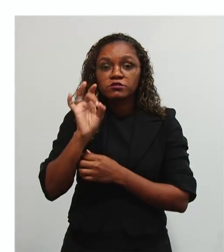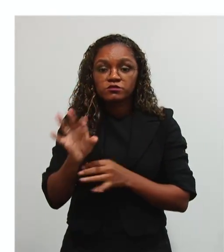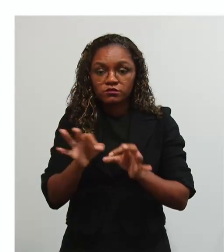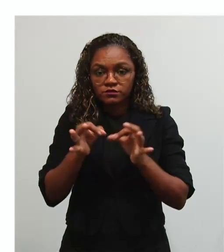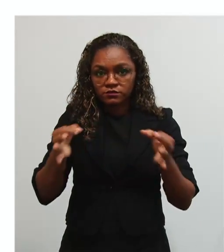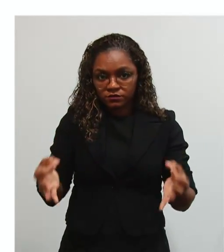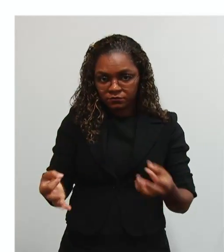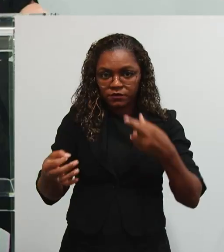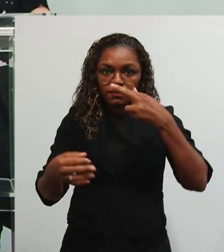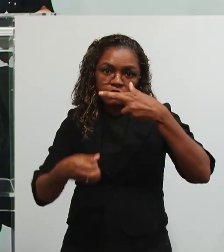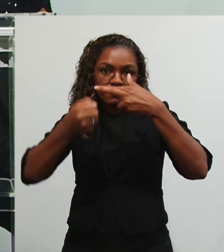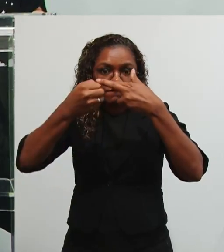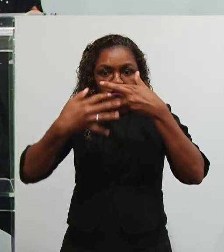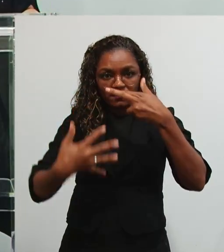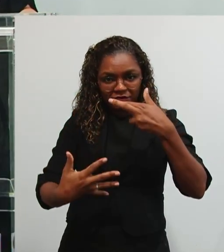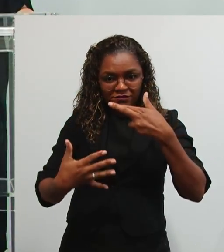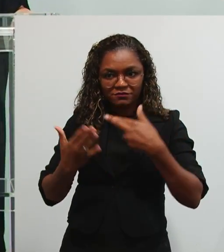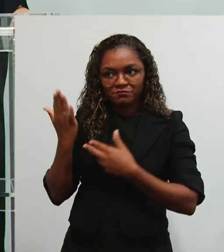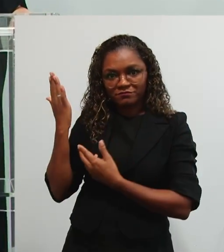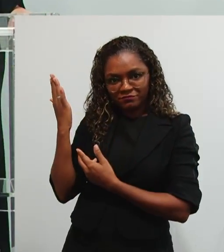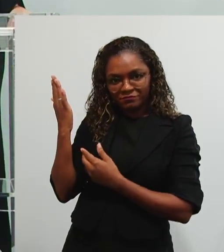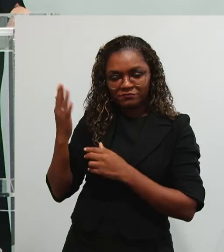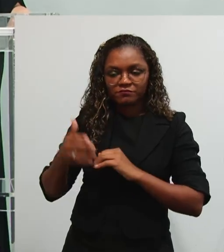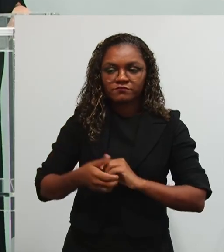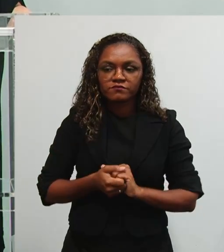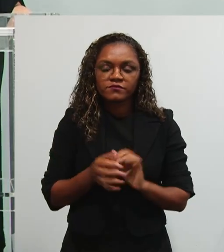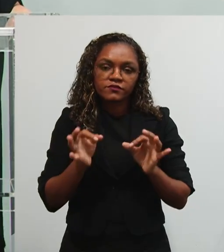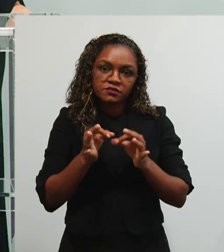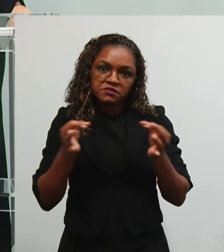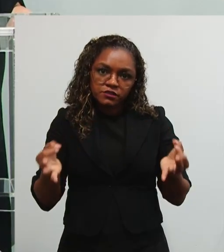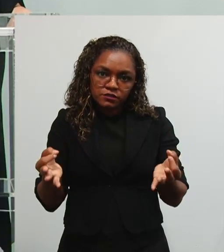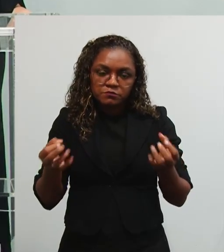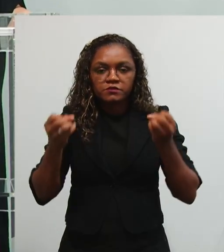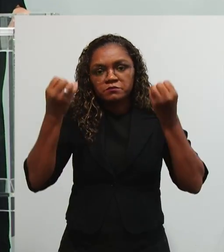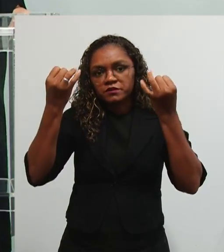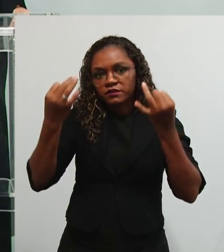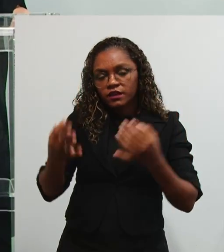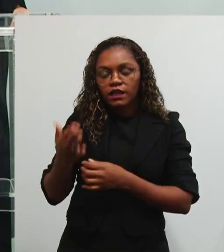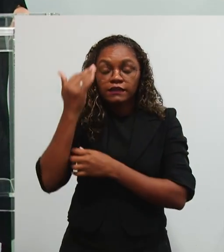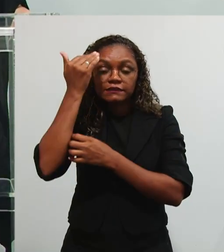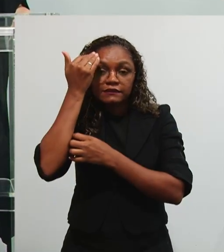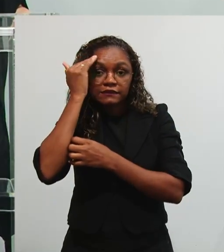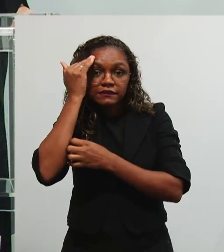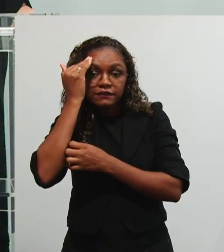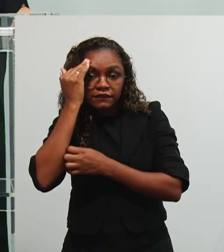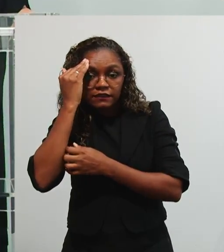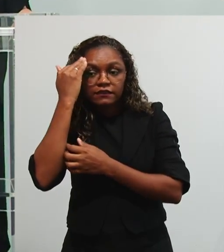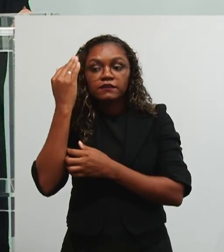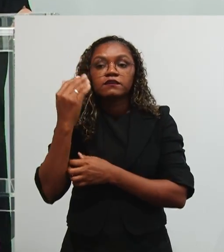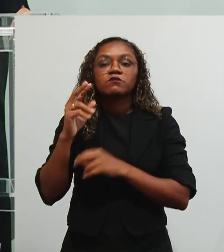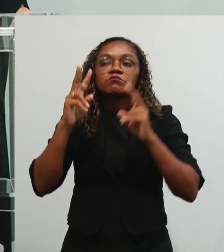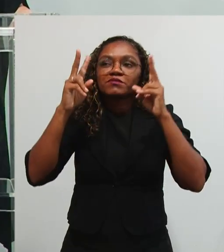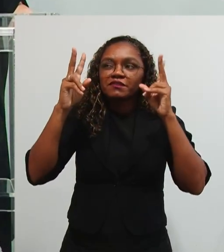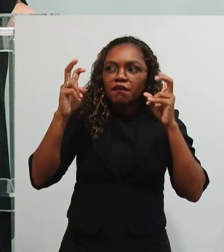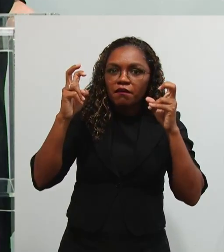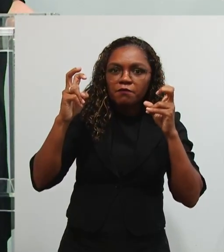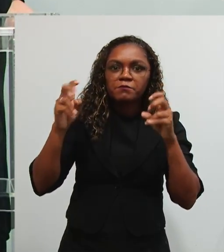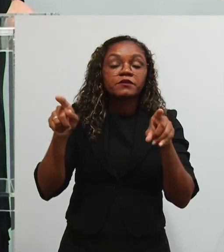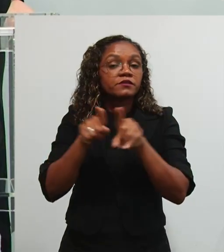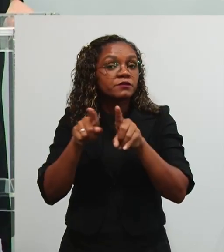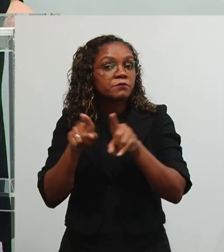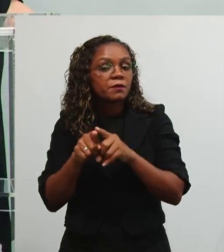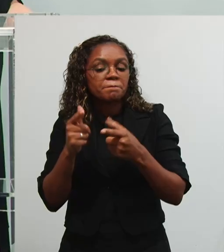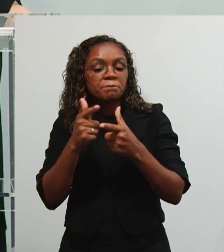aula de hoje, né? Era basicamente isso que a gente tinha que ver, era entender o que é o tema e o que é o